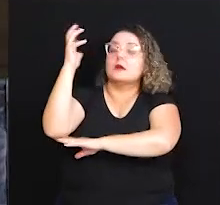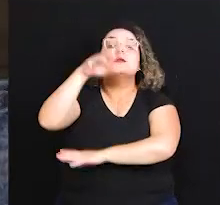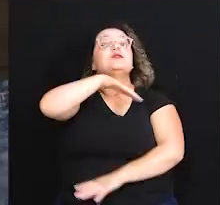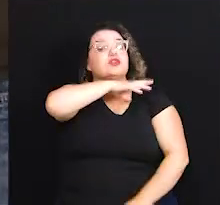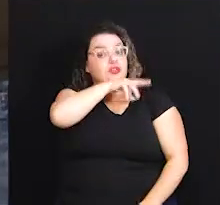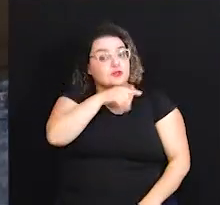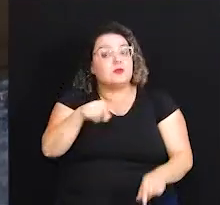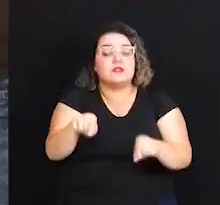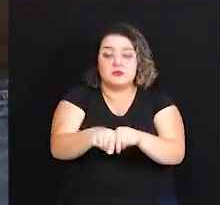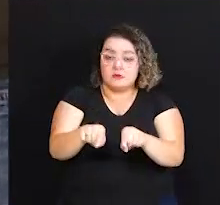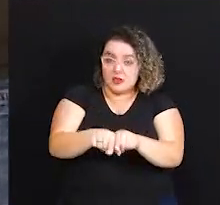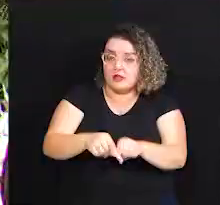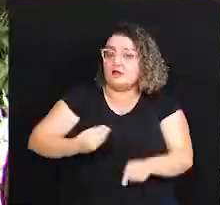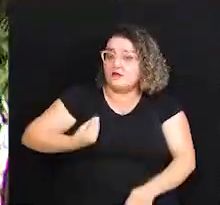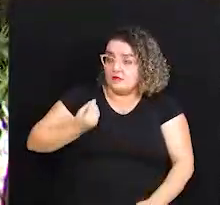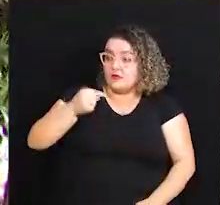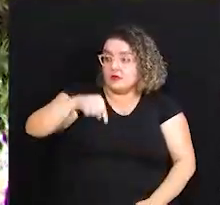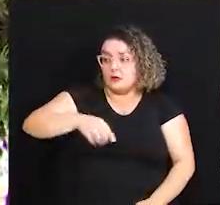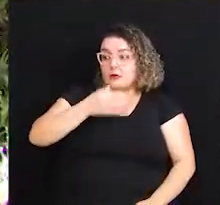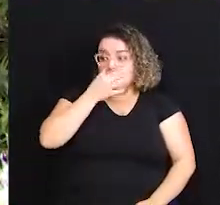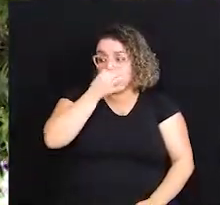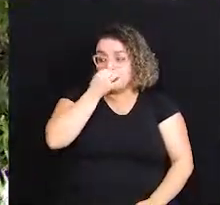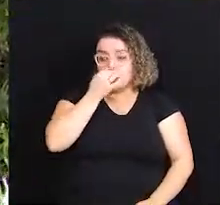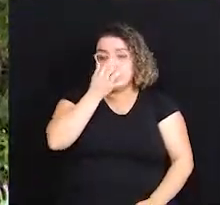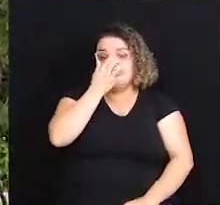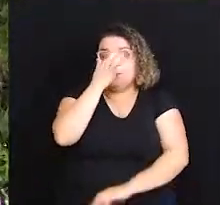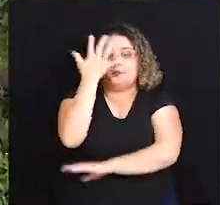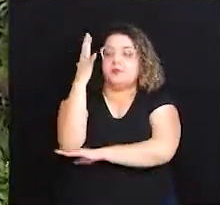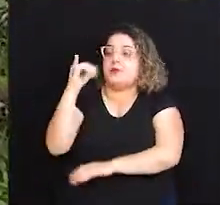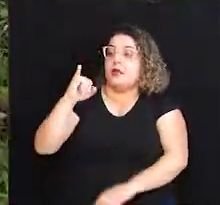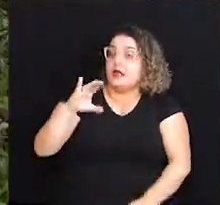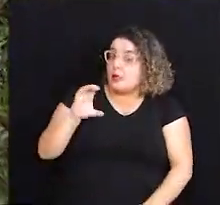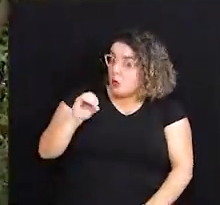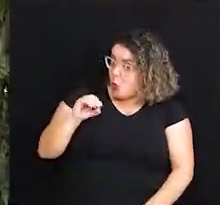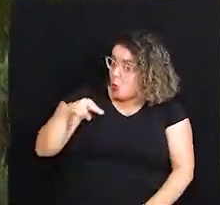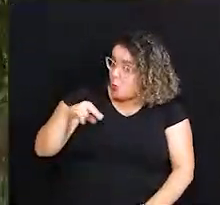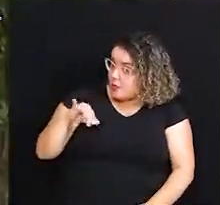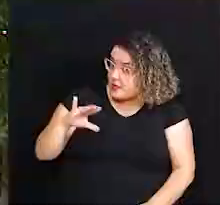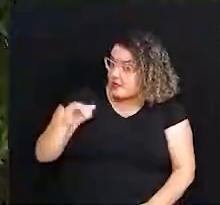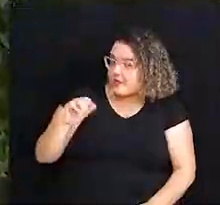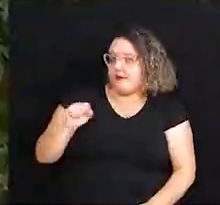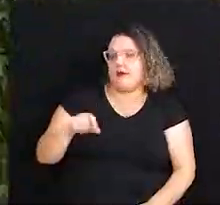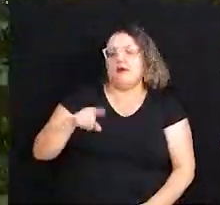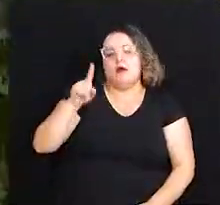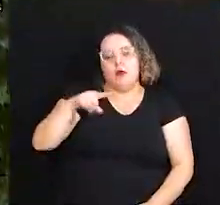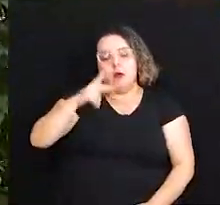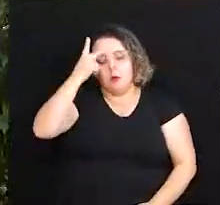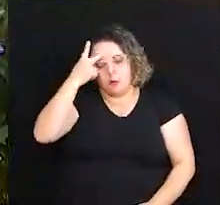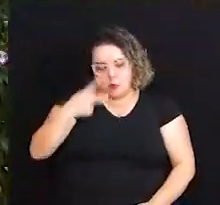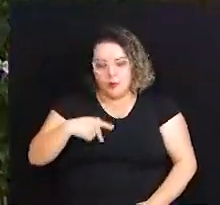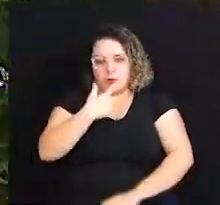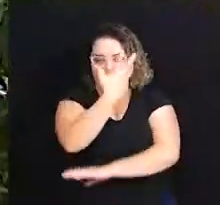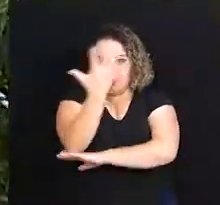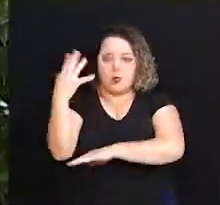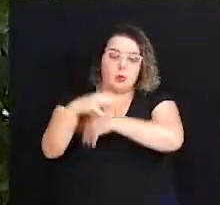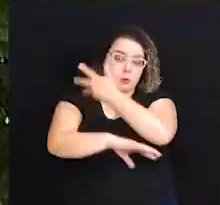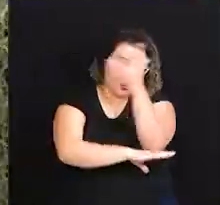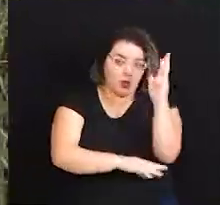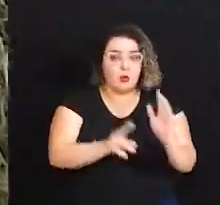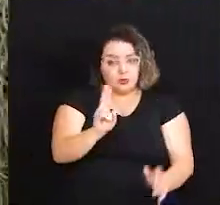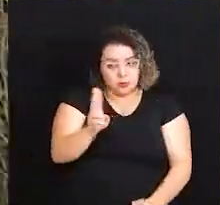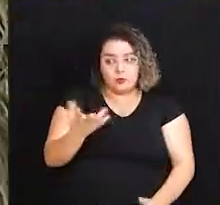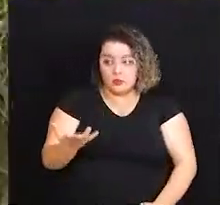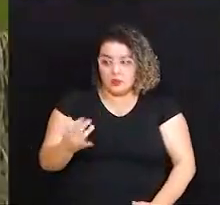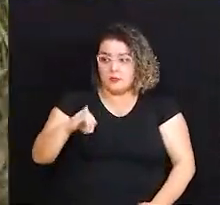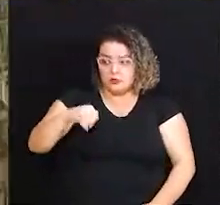animais também que viviam aqui. Temos árvores icônicas aqui, o próprio Bosque dos Jequitibás, ele chama isso porque nós temos